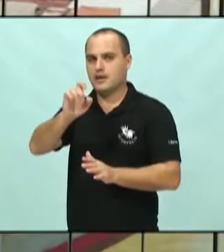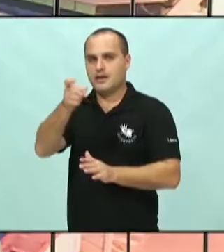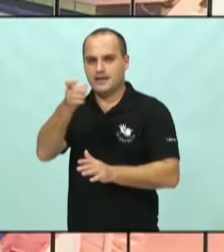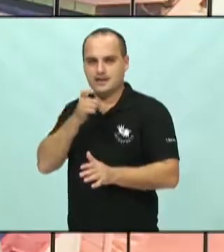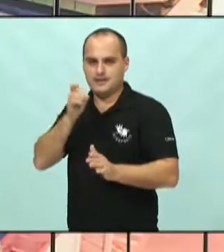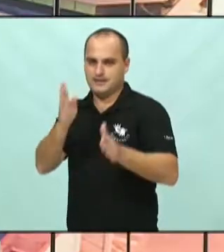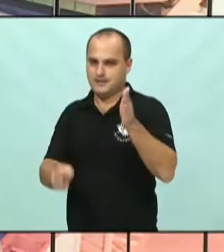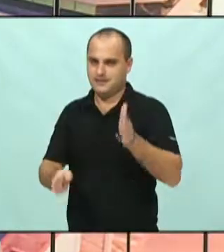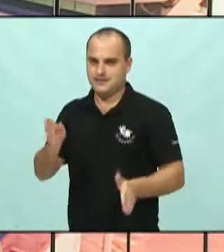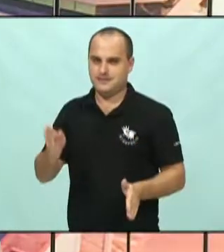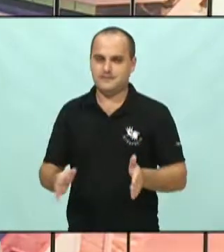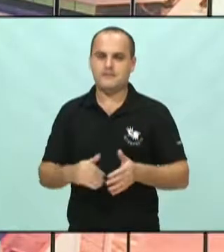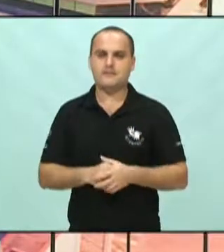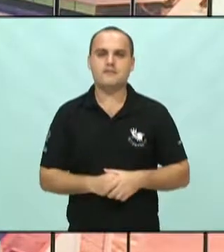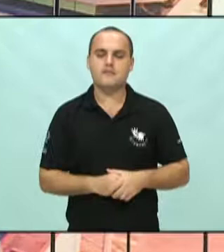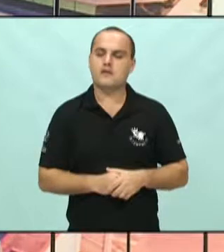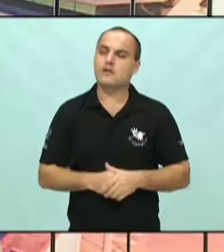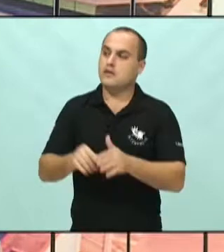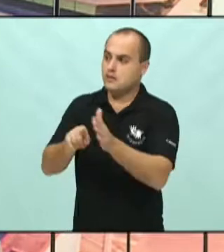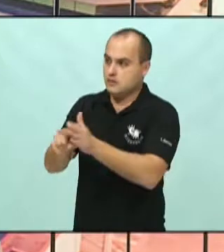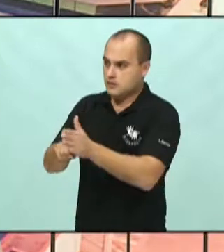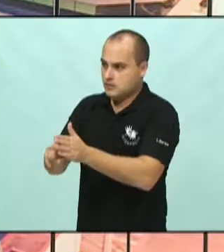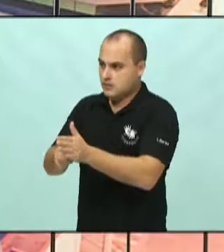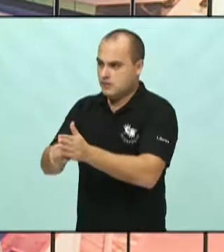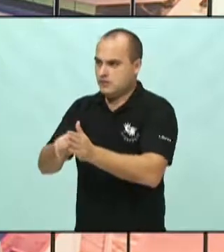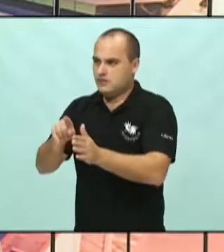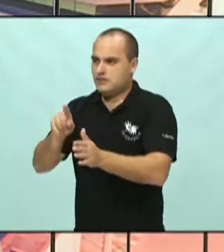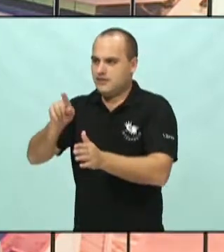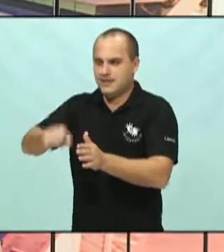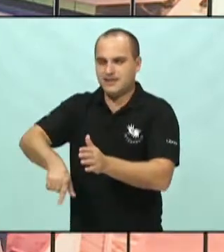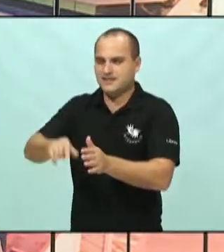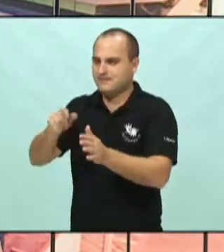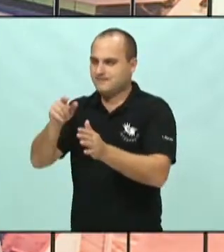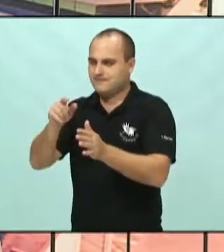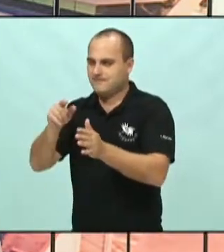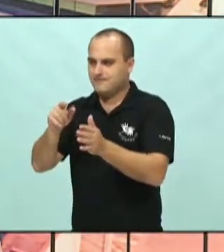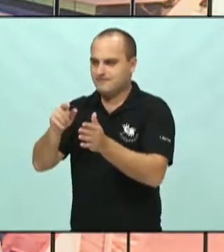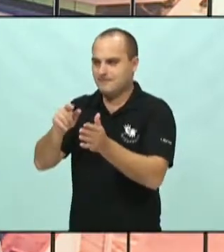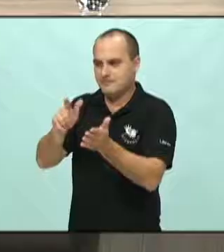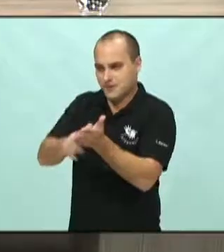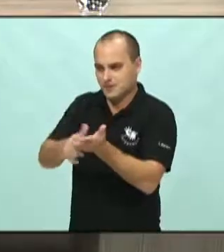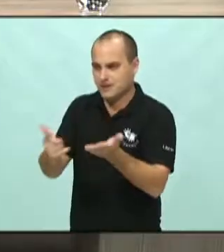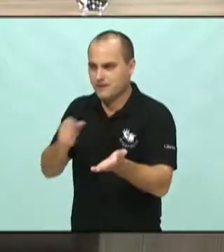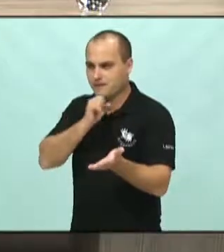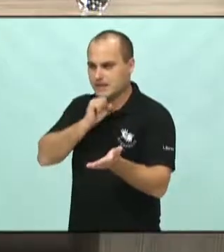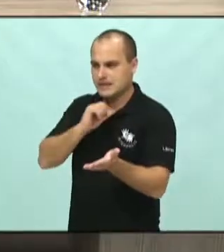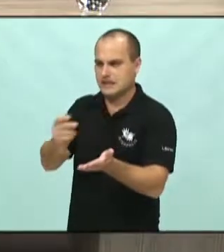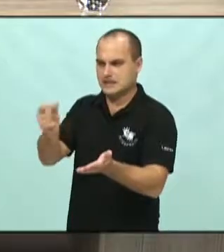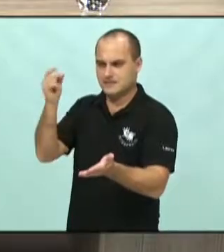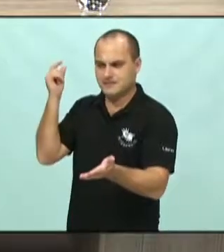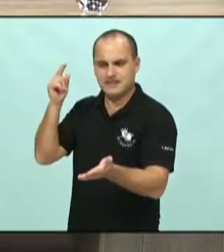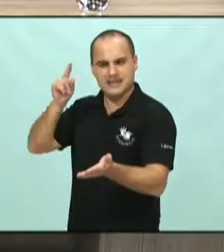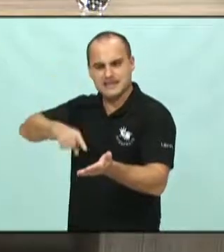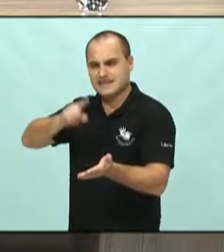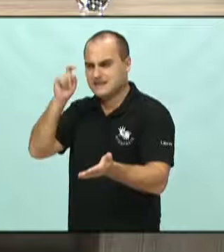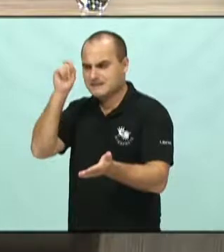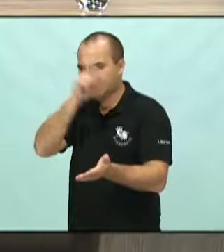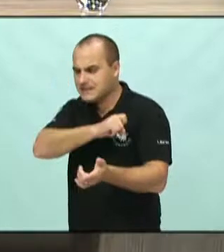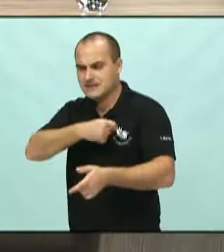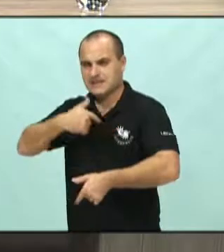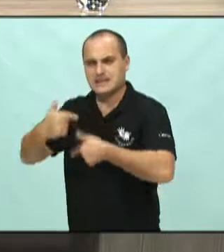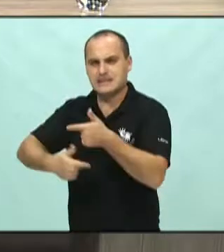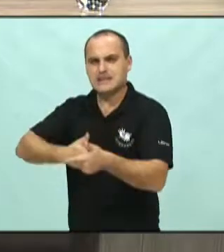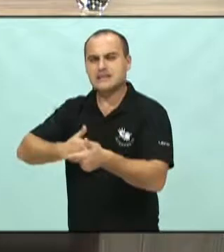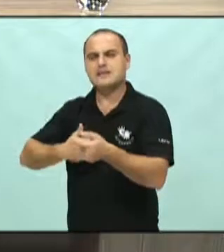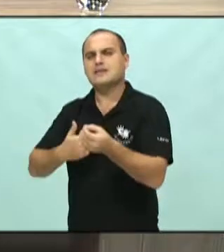A busca nos arquivos públicos é uma busca difícil, trabalhosa? Como é que tem sido mantido até esse